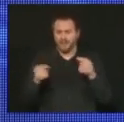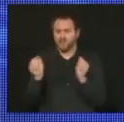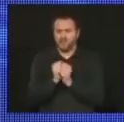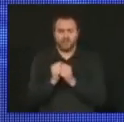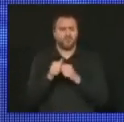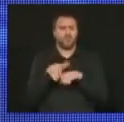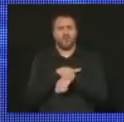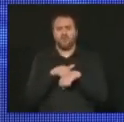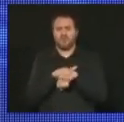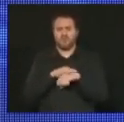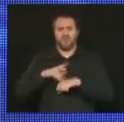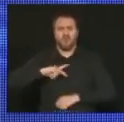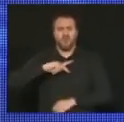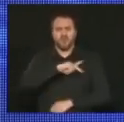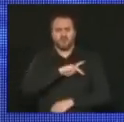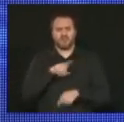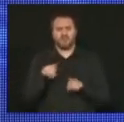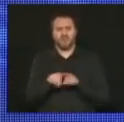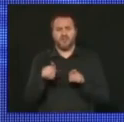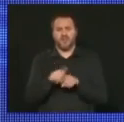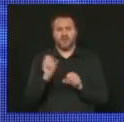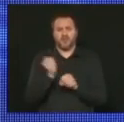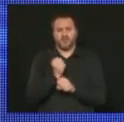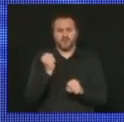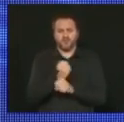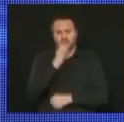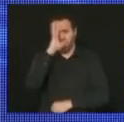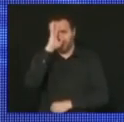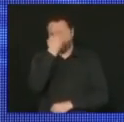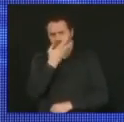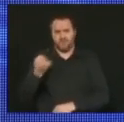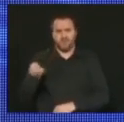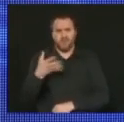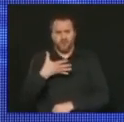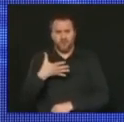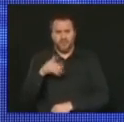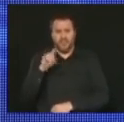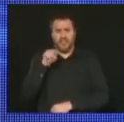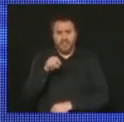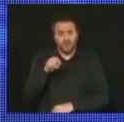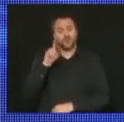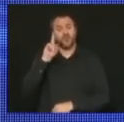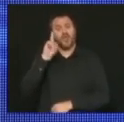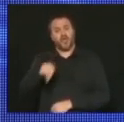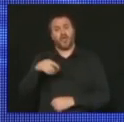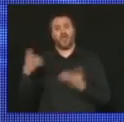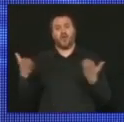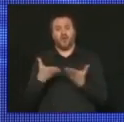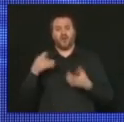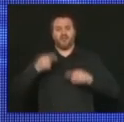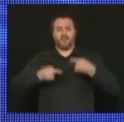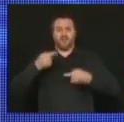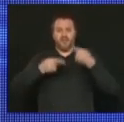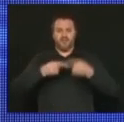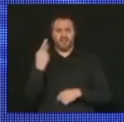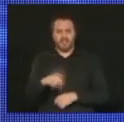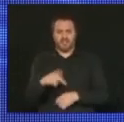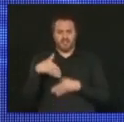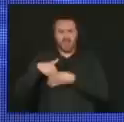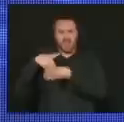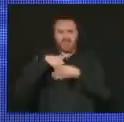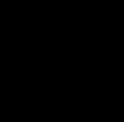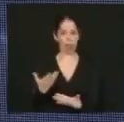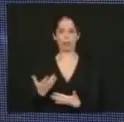população e de construção de soluções inovadoras essa trajetória que está em debate nesta eleição João a